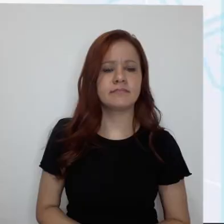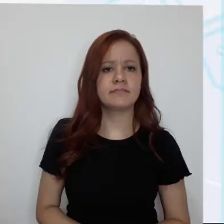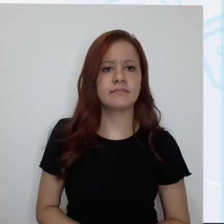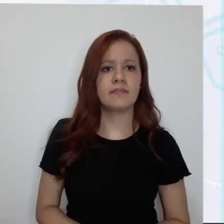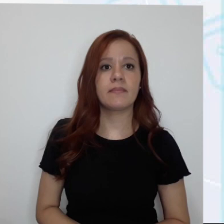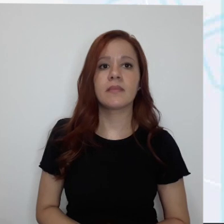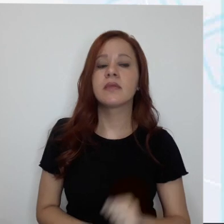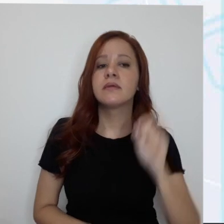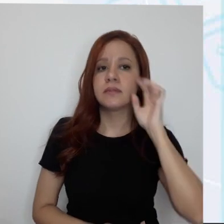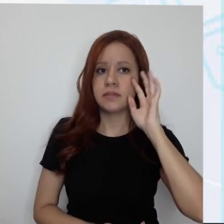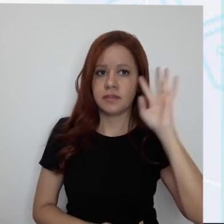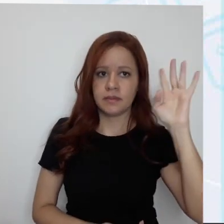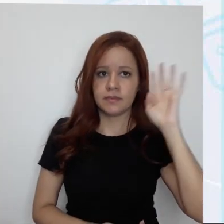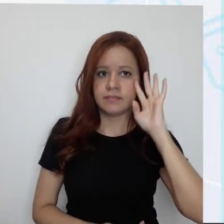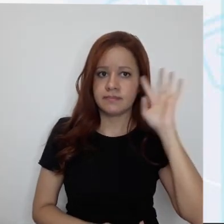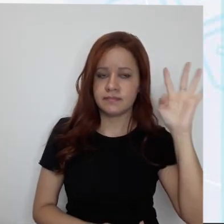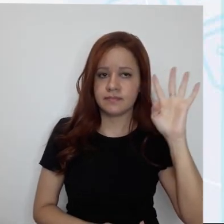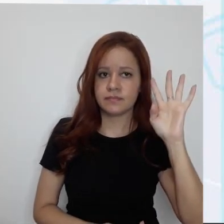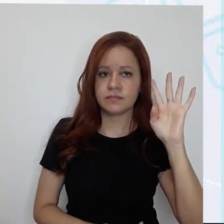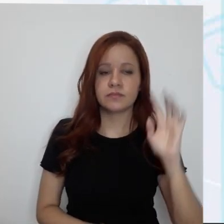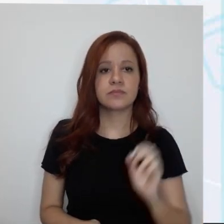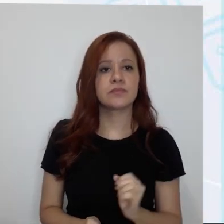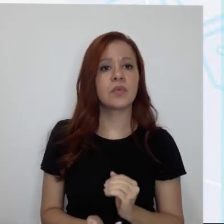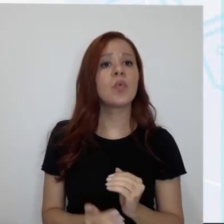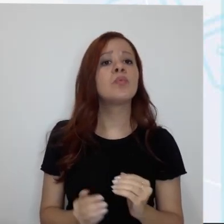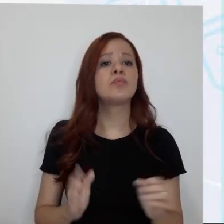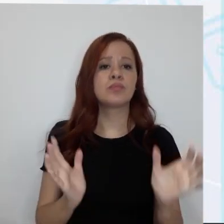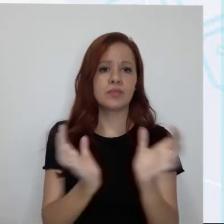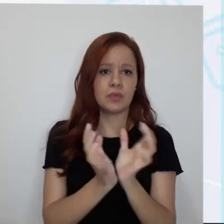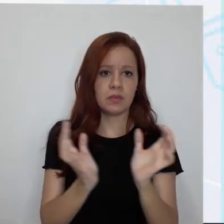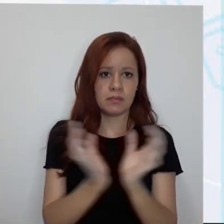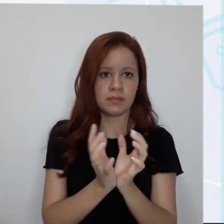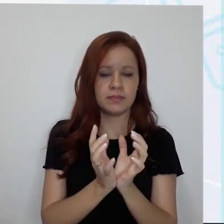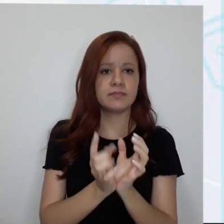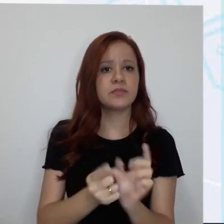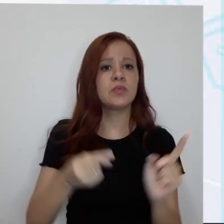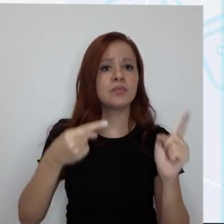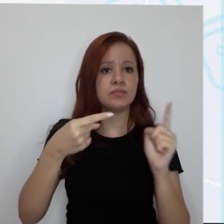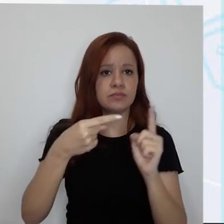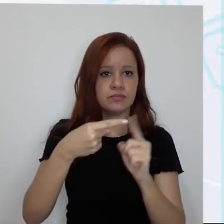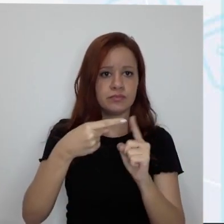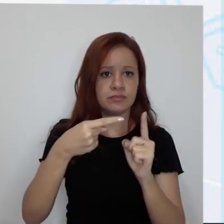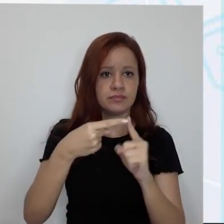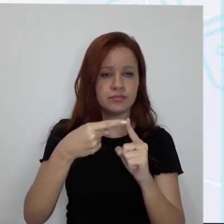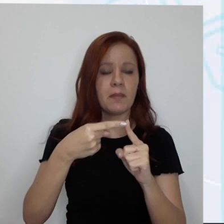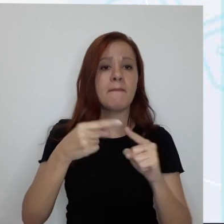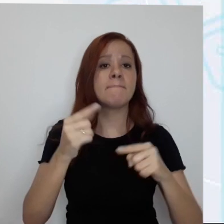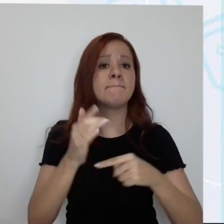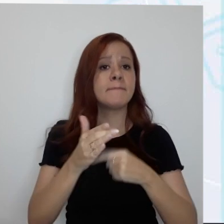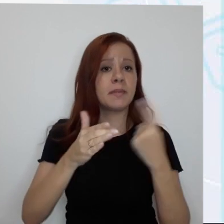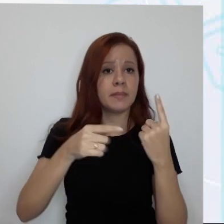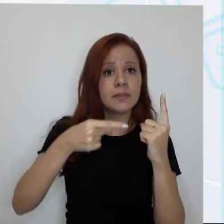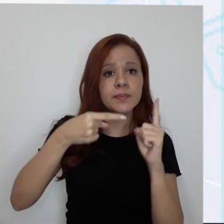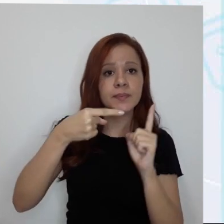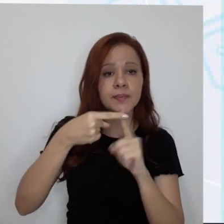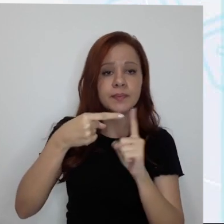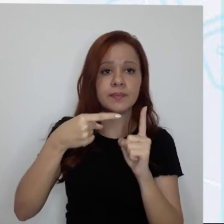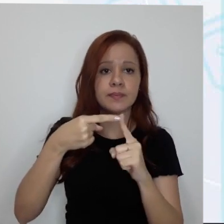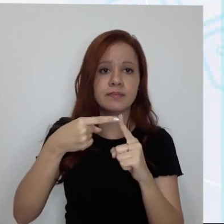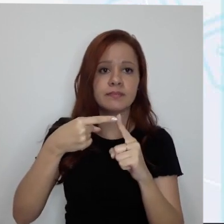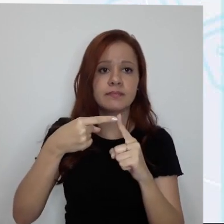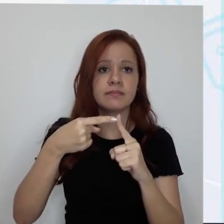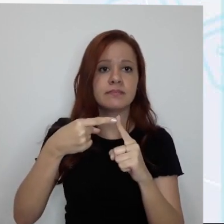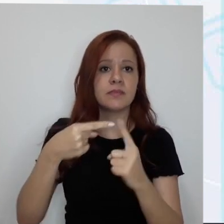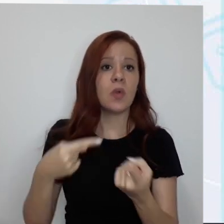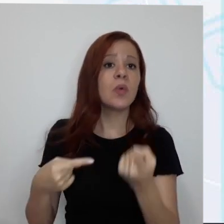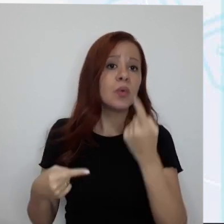Vamos pensar agora na classificação dos grupos sociais. A gente começa pelos grupos que são considerados primários, que são aqueles